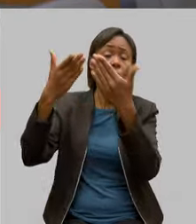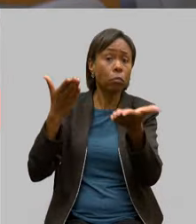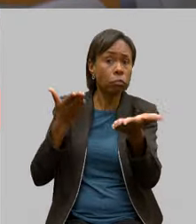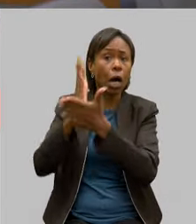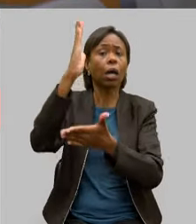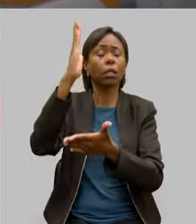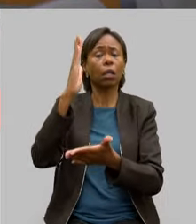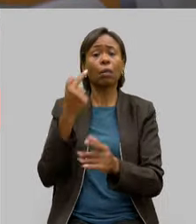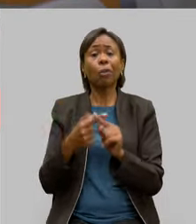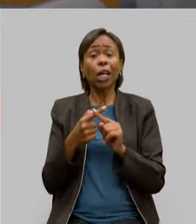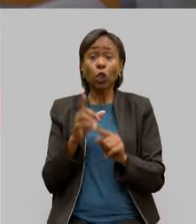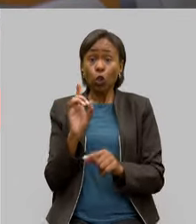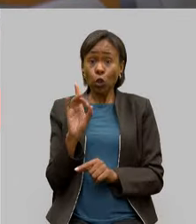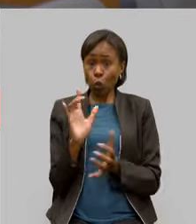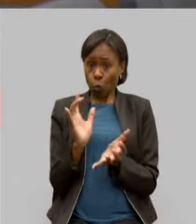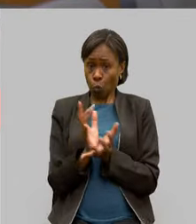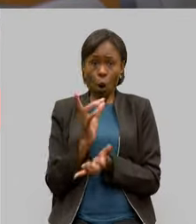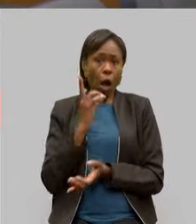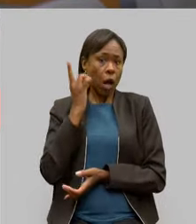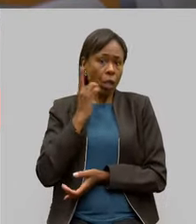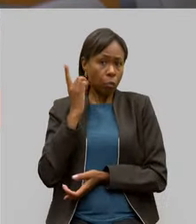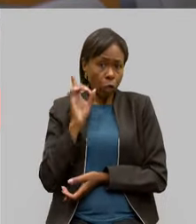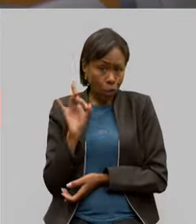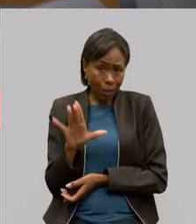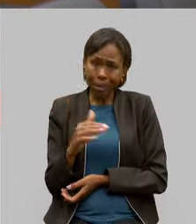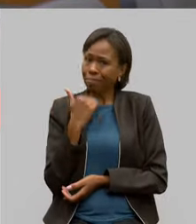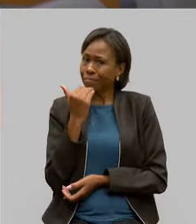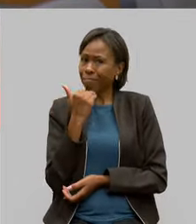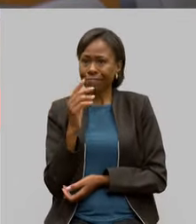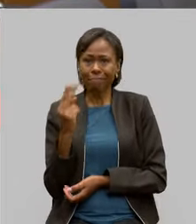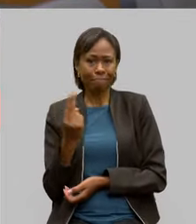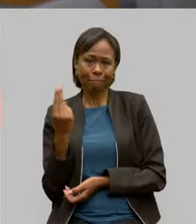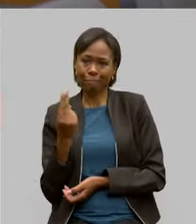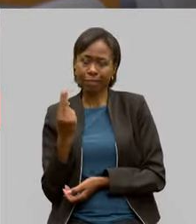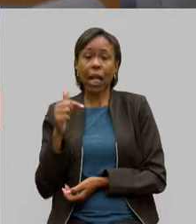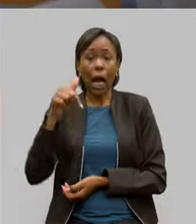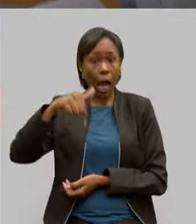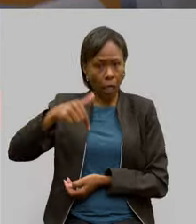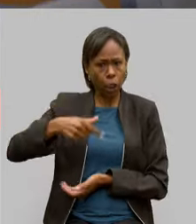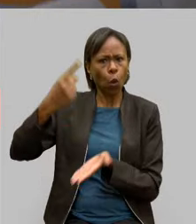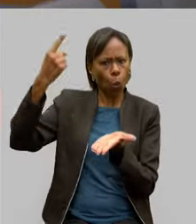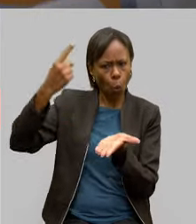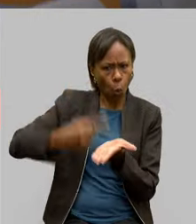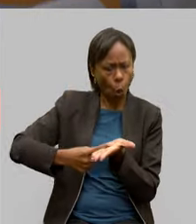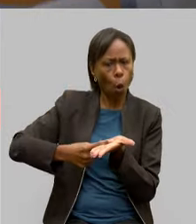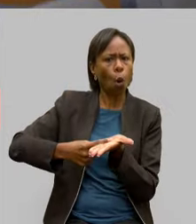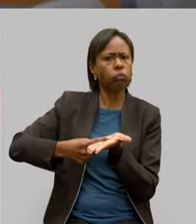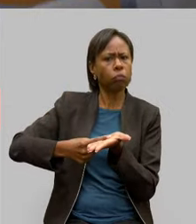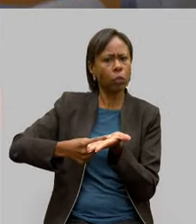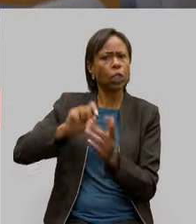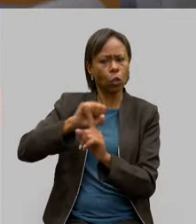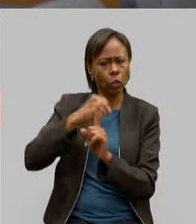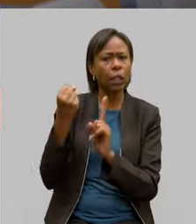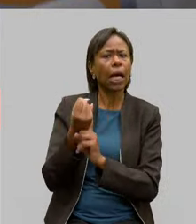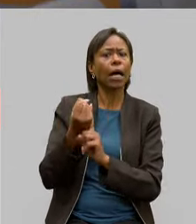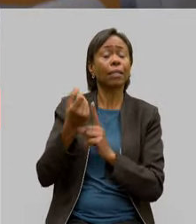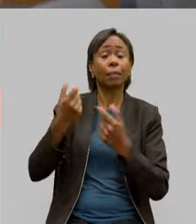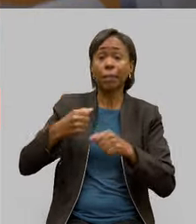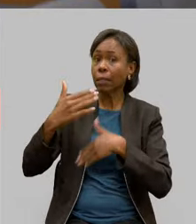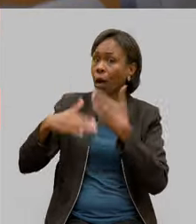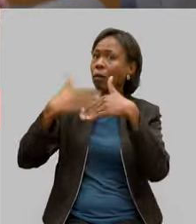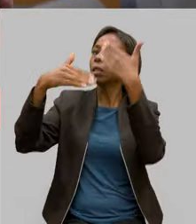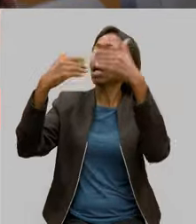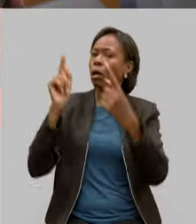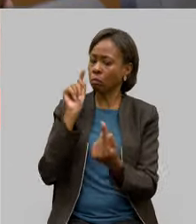não dão conta também não então nós temos um caminho aqui um compromisso de sociedade que nós temos que avançar então a